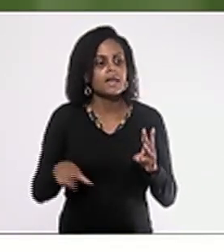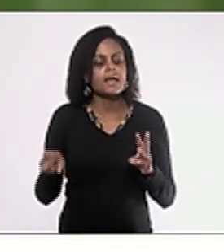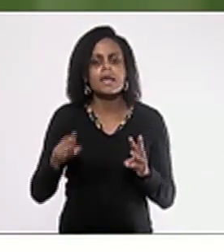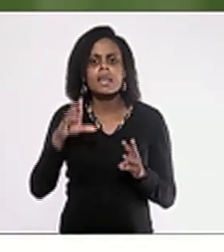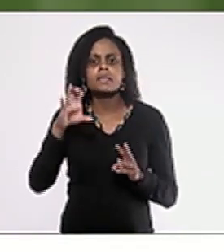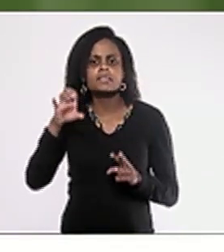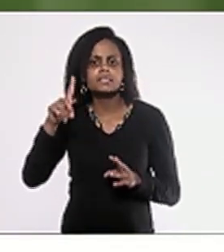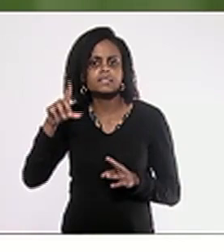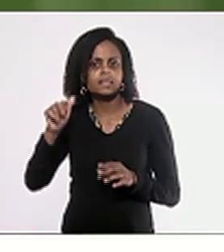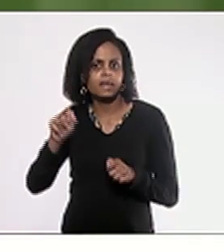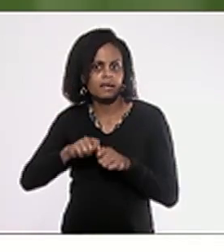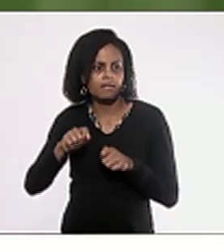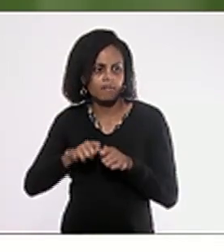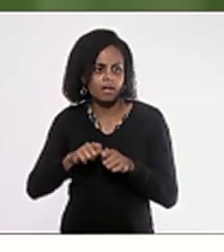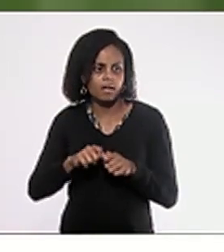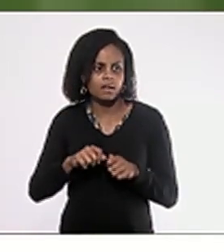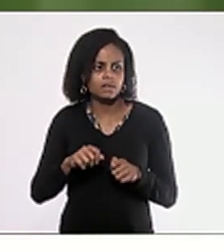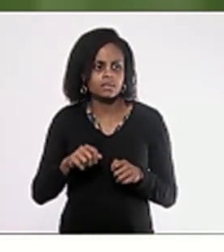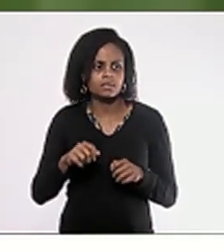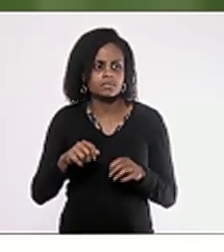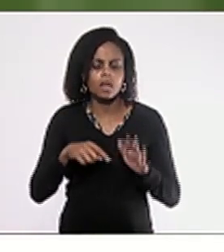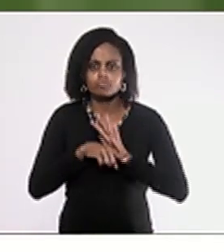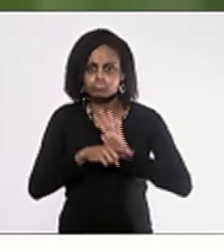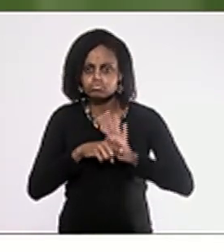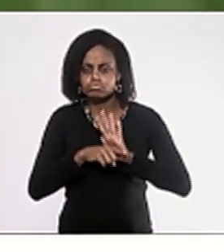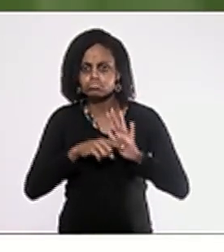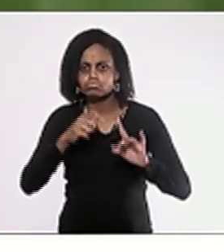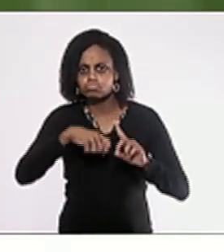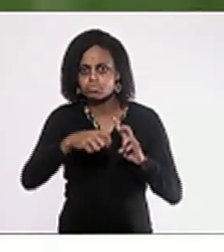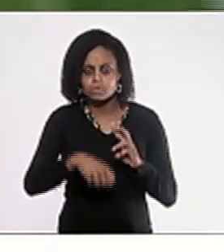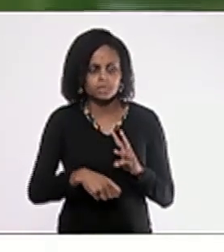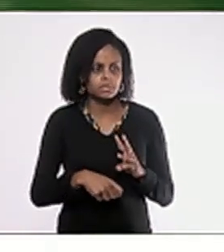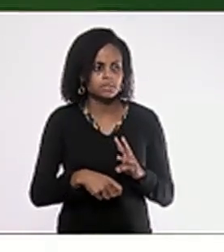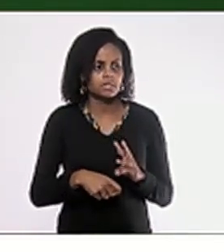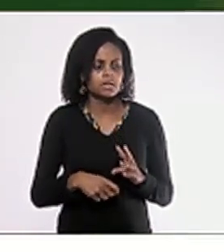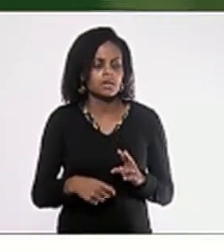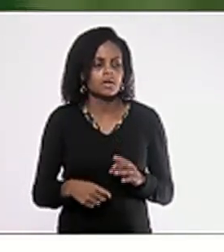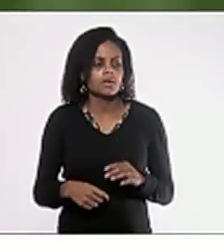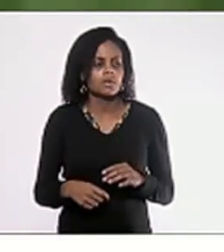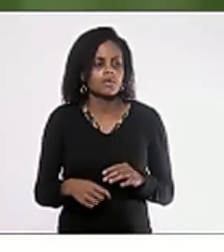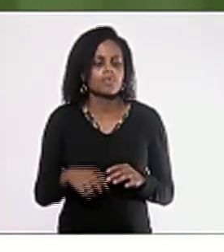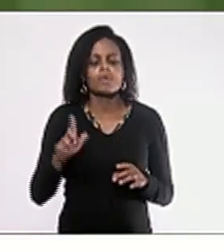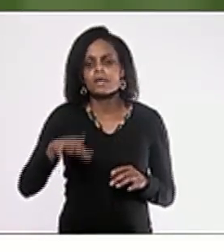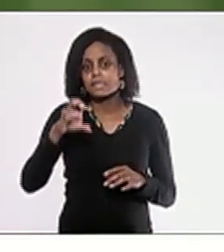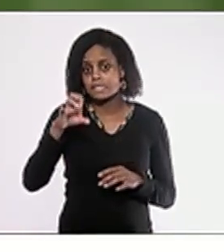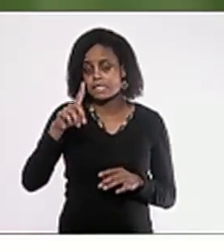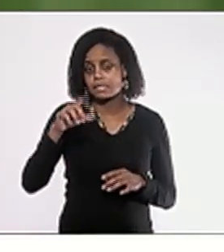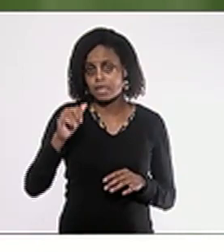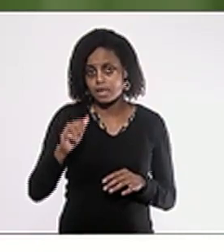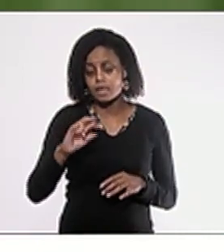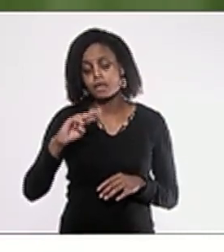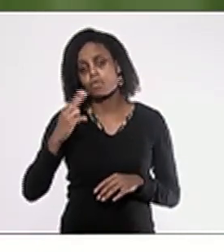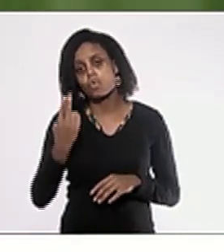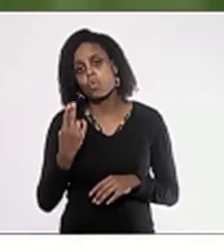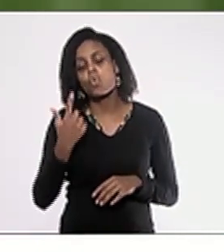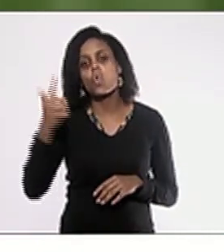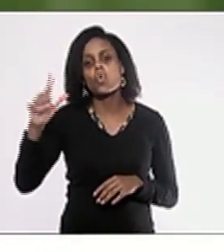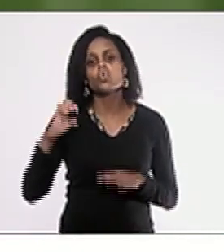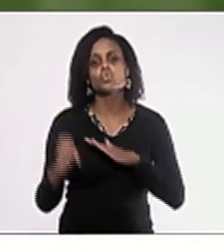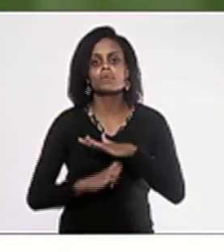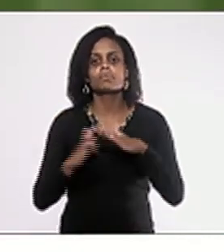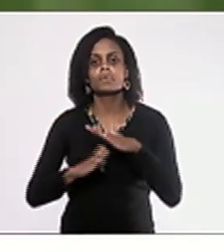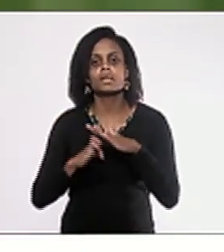própria SEDAI, essa aferição mensal no hidrômetro individualizado é feito pela própria SEDAI ou pela